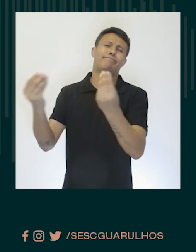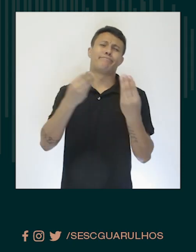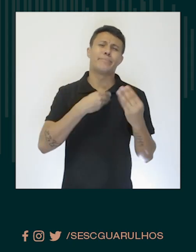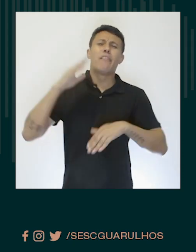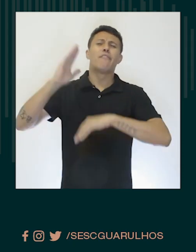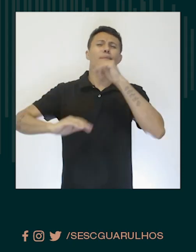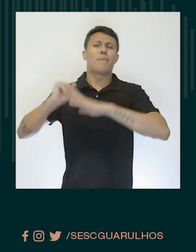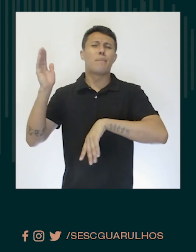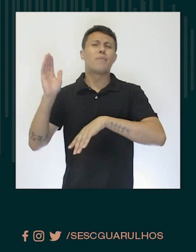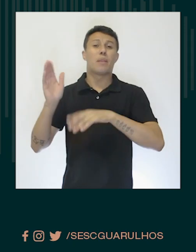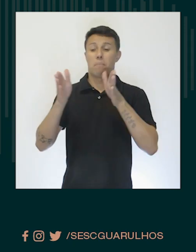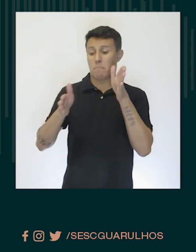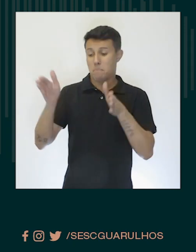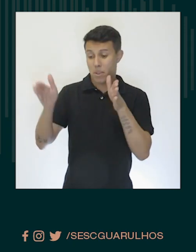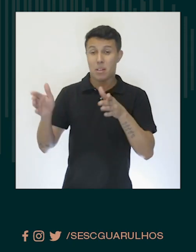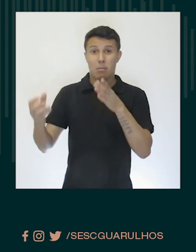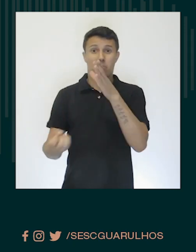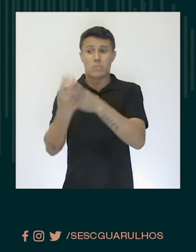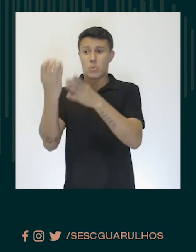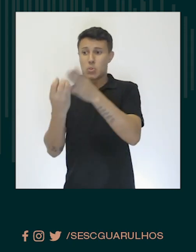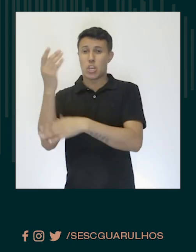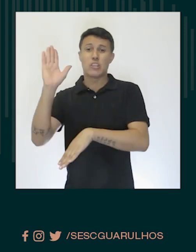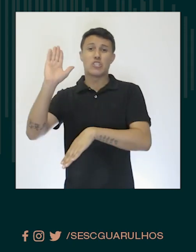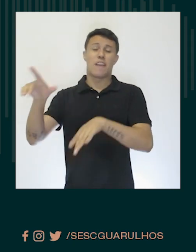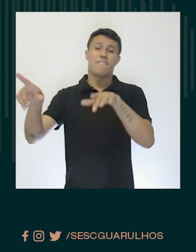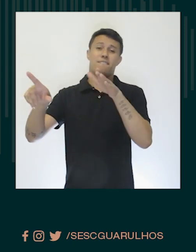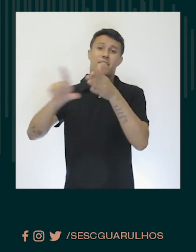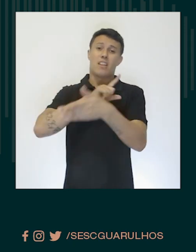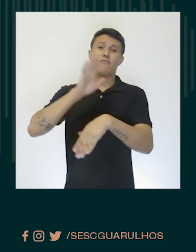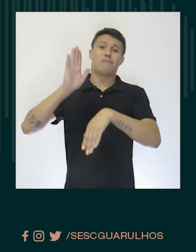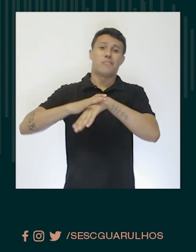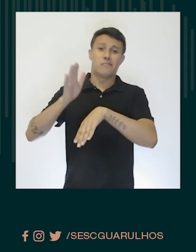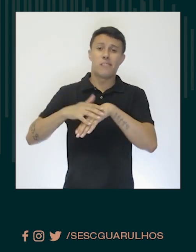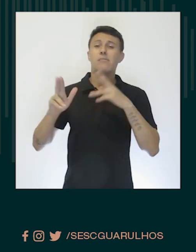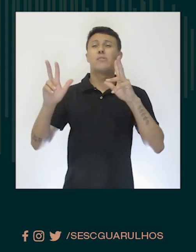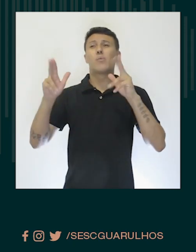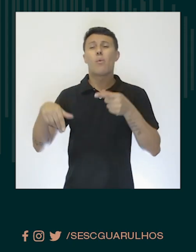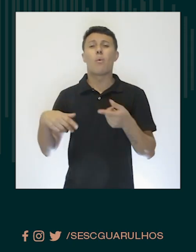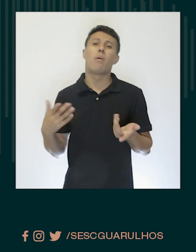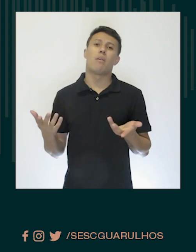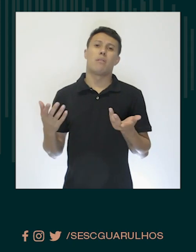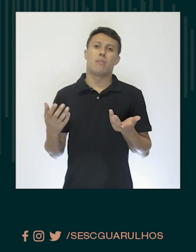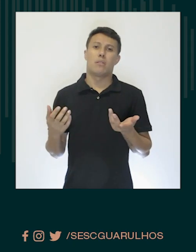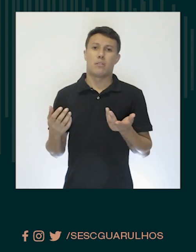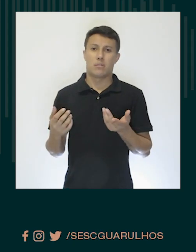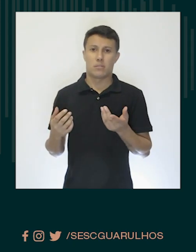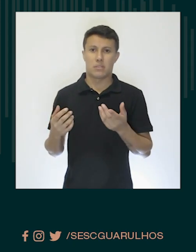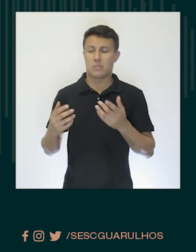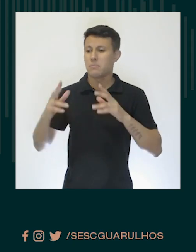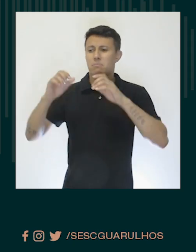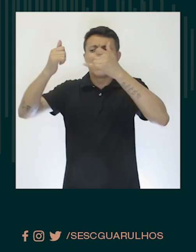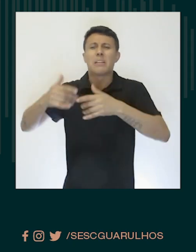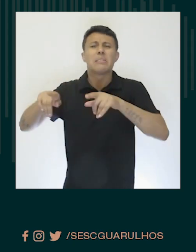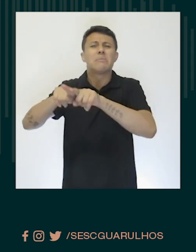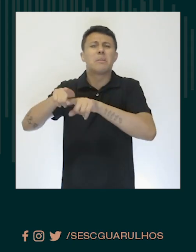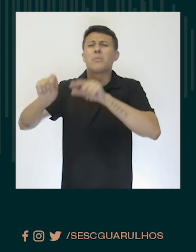mesmo nesse período, ou lançando, que já realizou. Dentro também da. Eu vou cansar aqui de falar porque eu conheço muita gente. Dentro